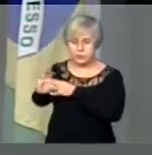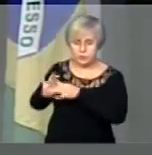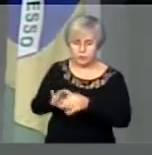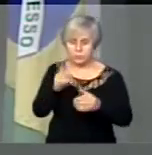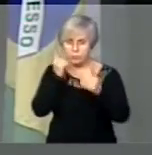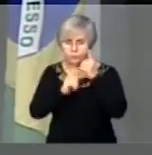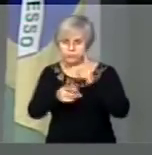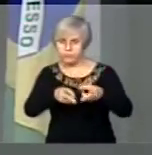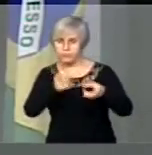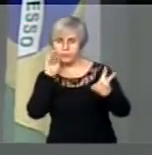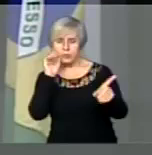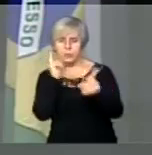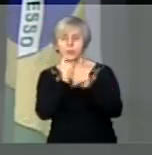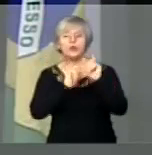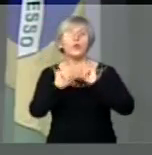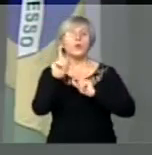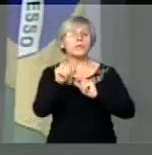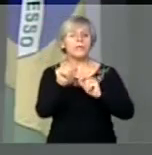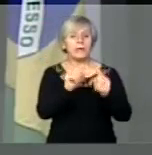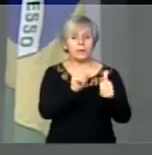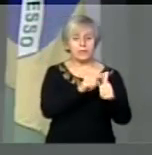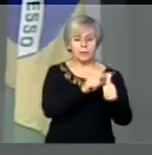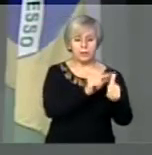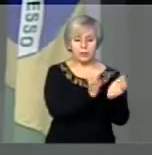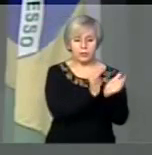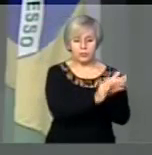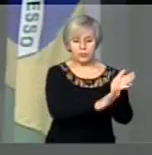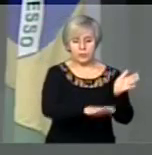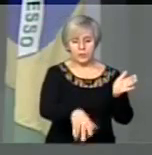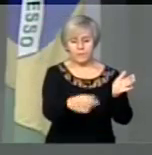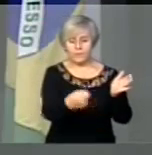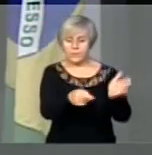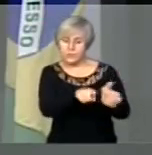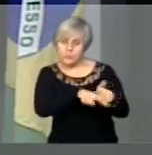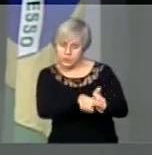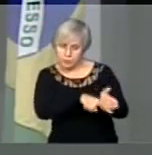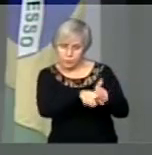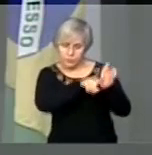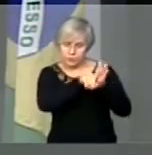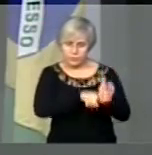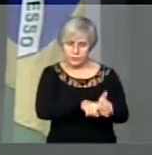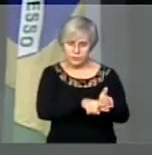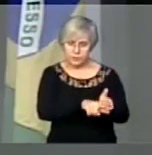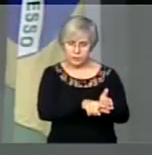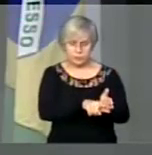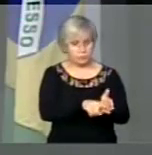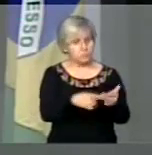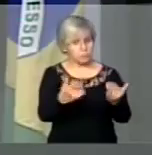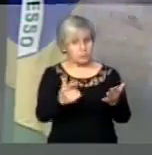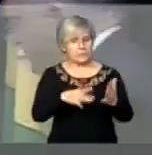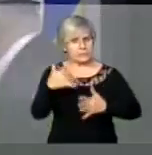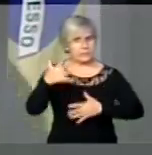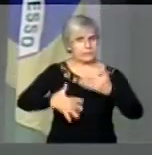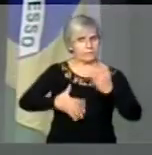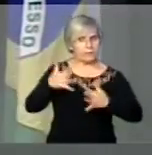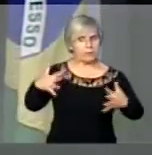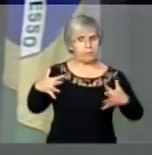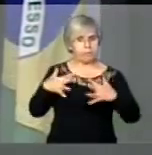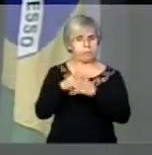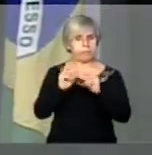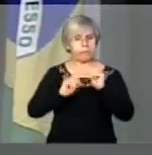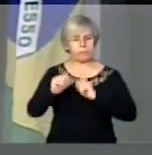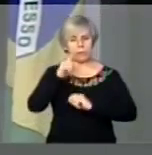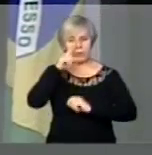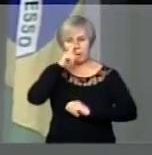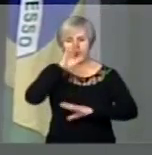discernir quais aquelas crianças que precisavam de investigação. Houve uma polêmica sobre o perímetro